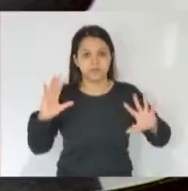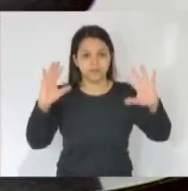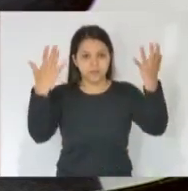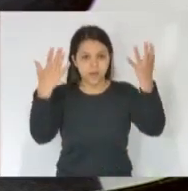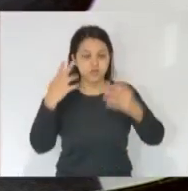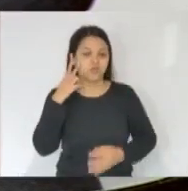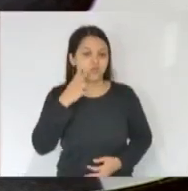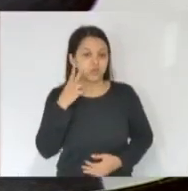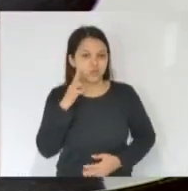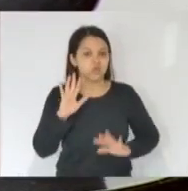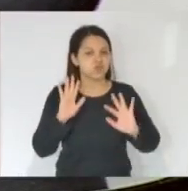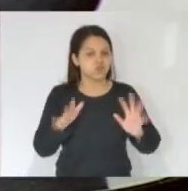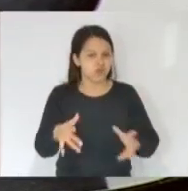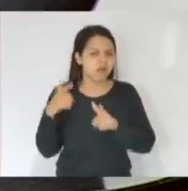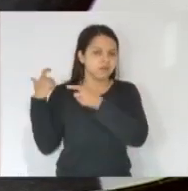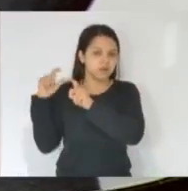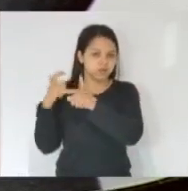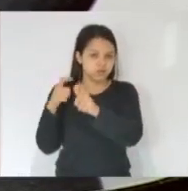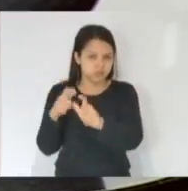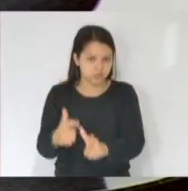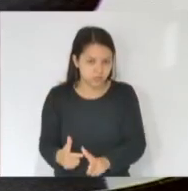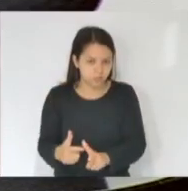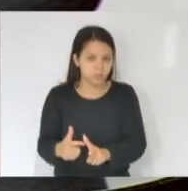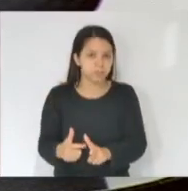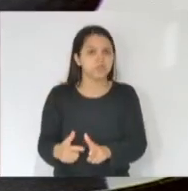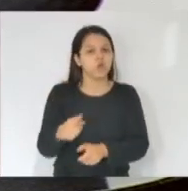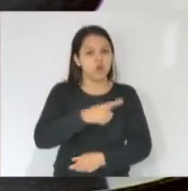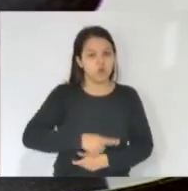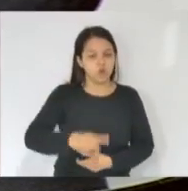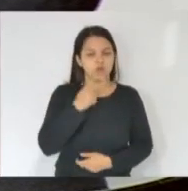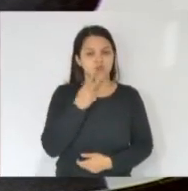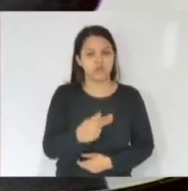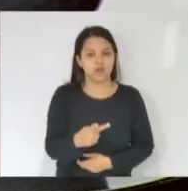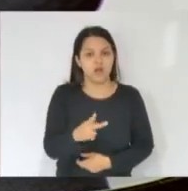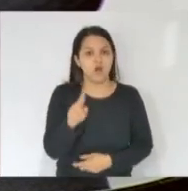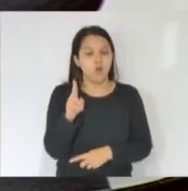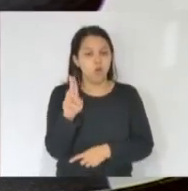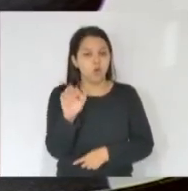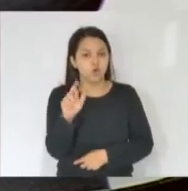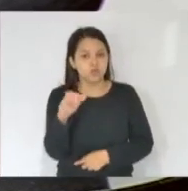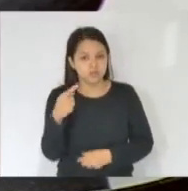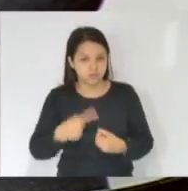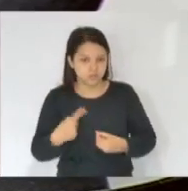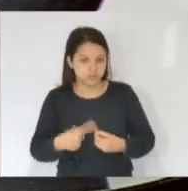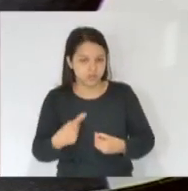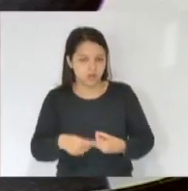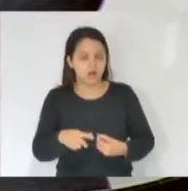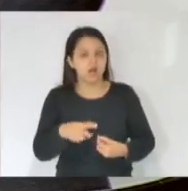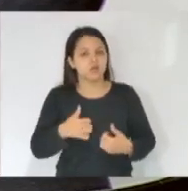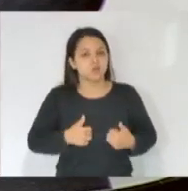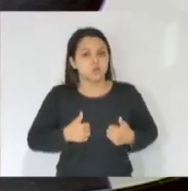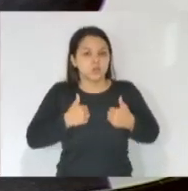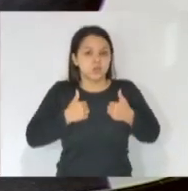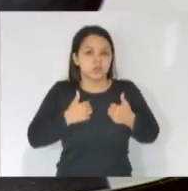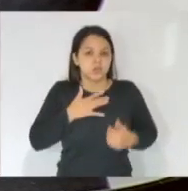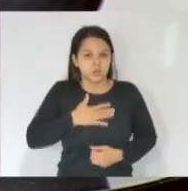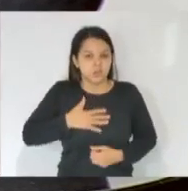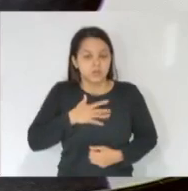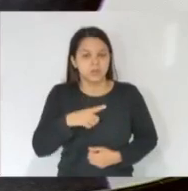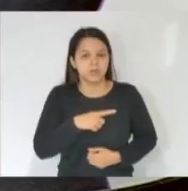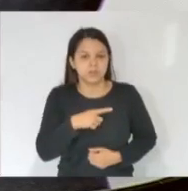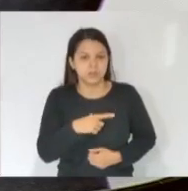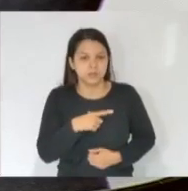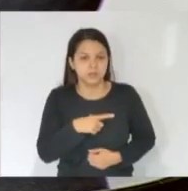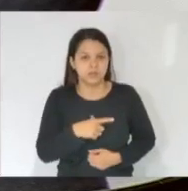é uma tradição, que nós podemos dizer que Uruçanga se orgulha muito de ter